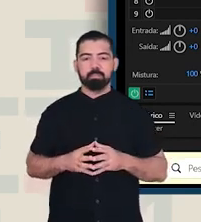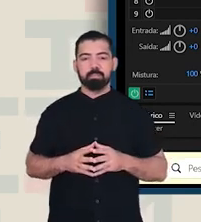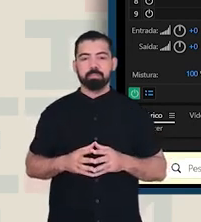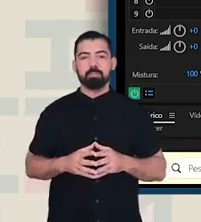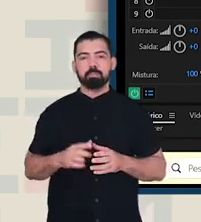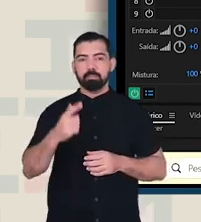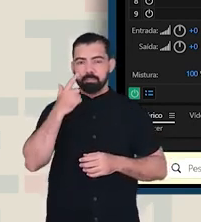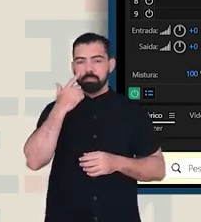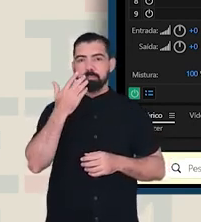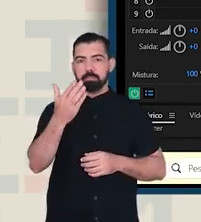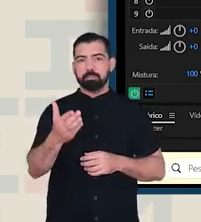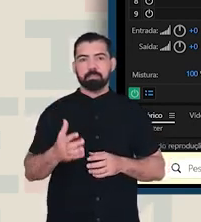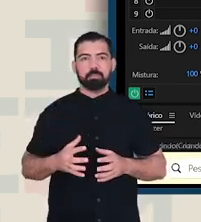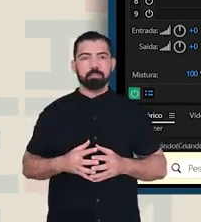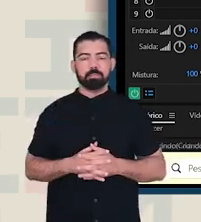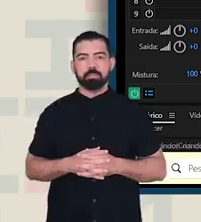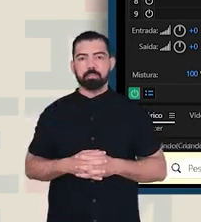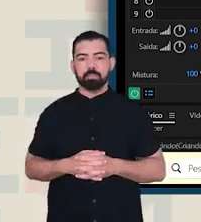Aí.